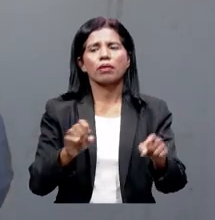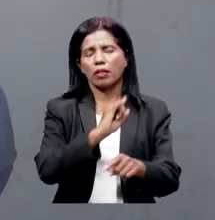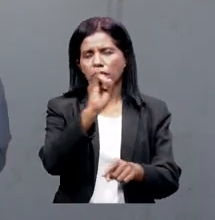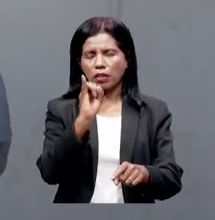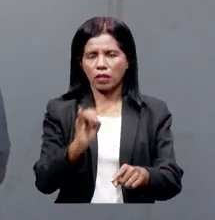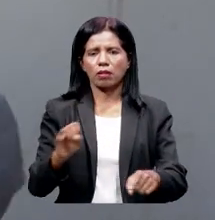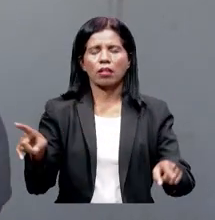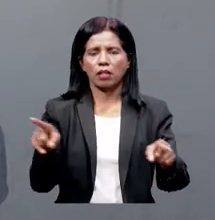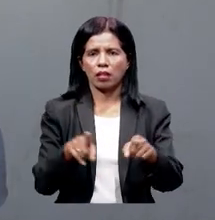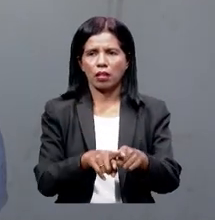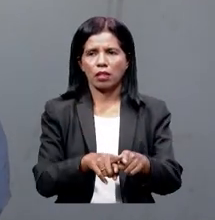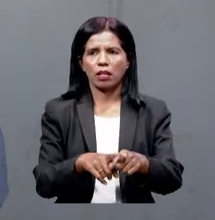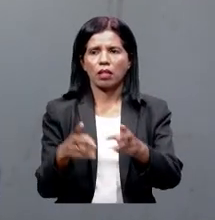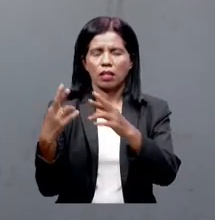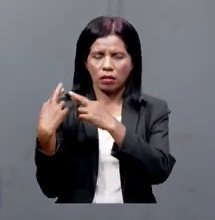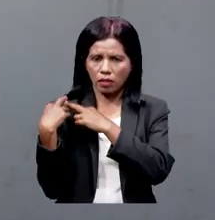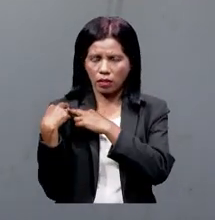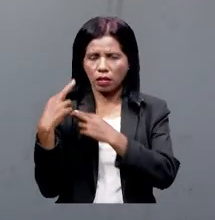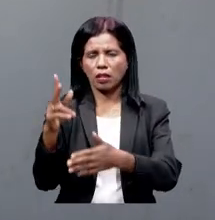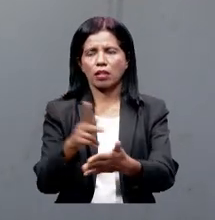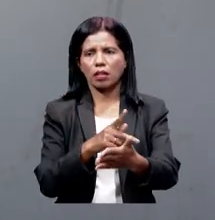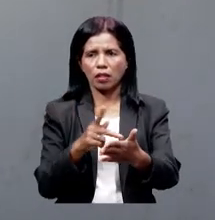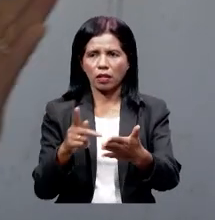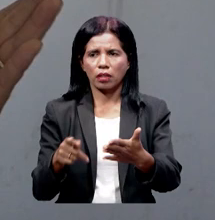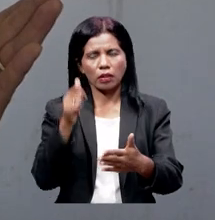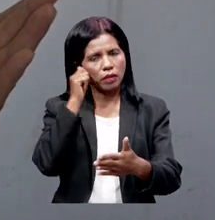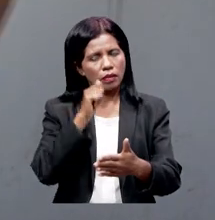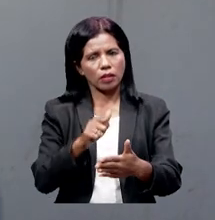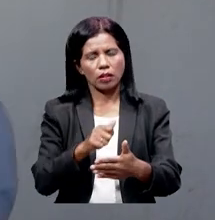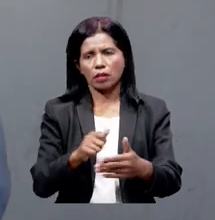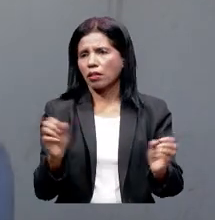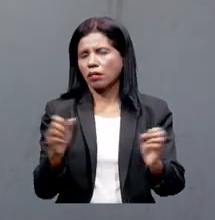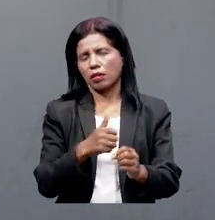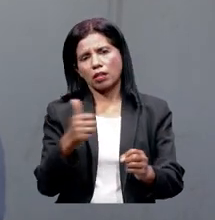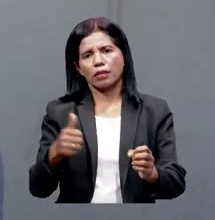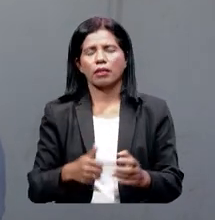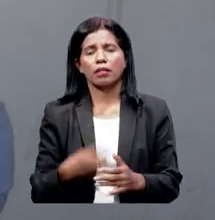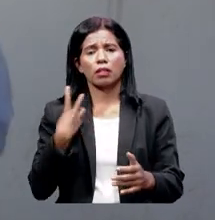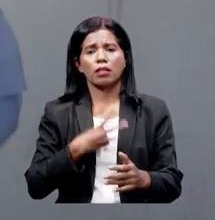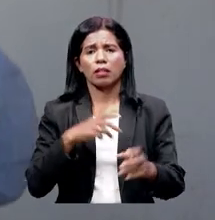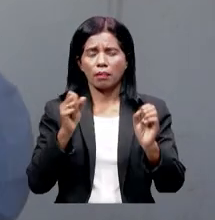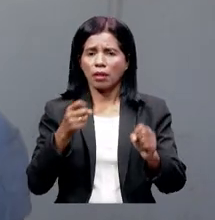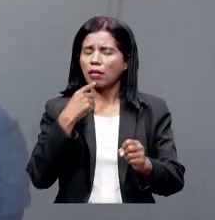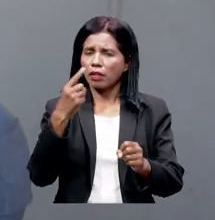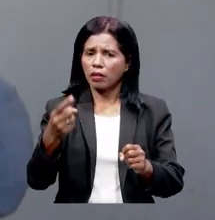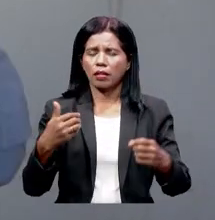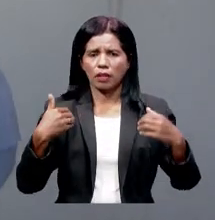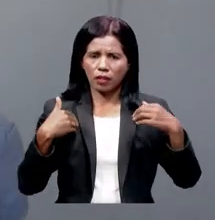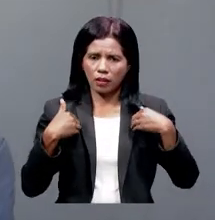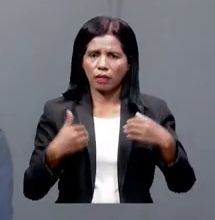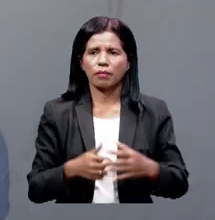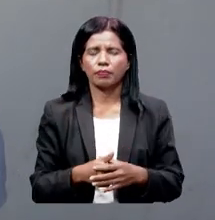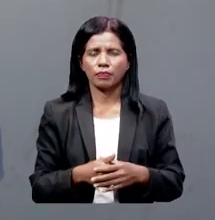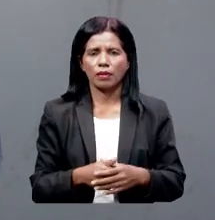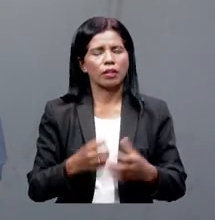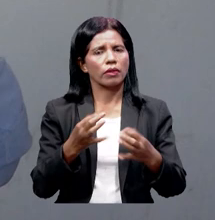né responsabilidade criminal é feito de malu laia. Então, ita beledihan kata, ita ia conclusão kata, no